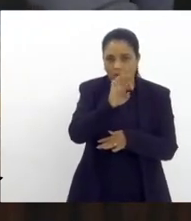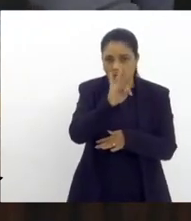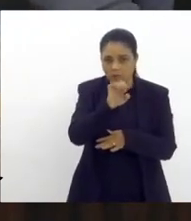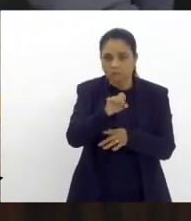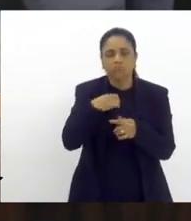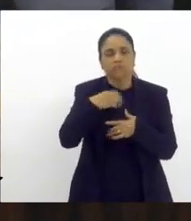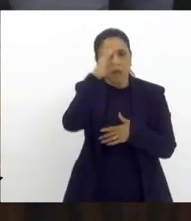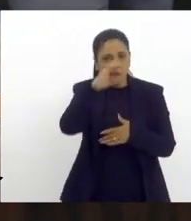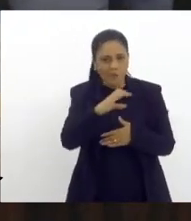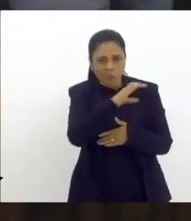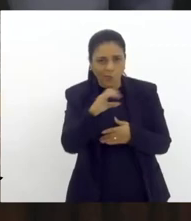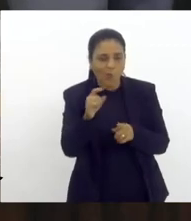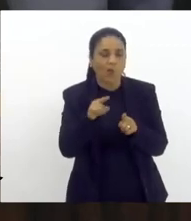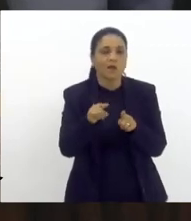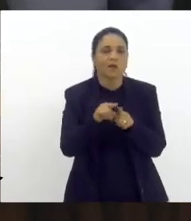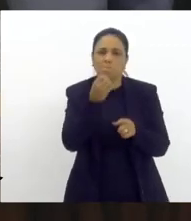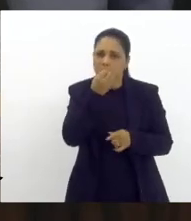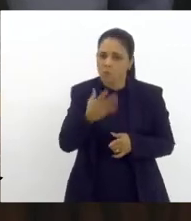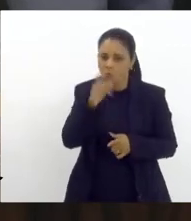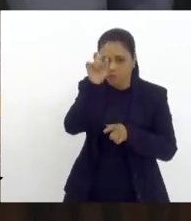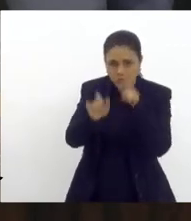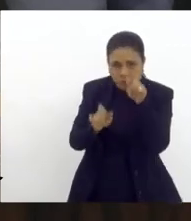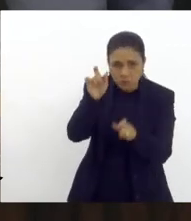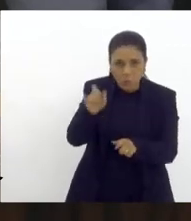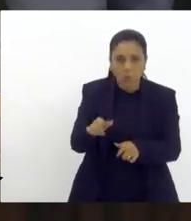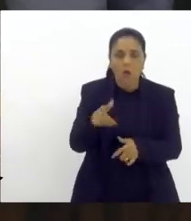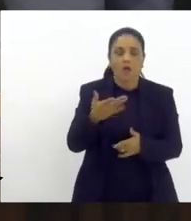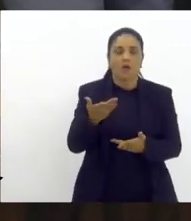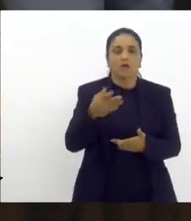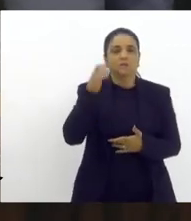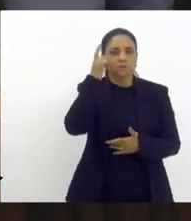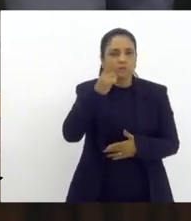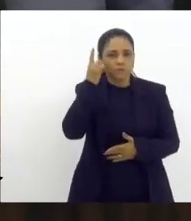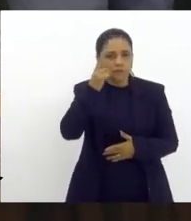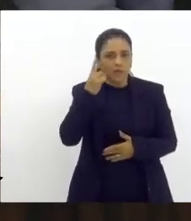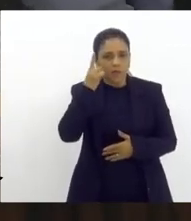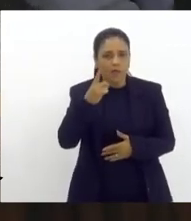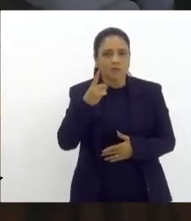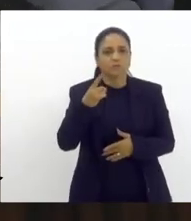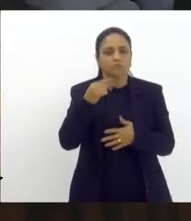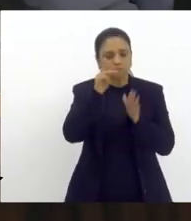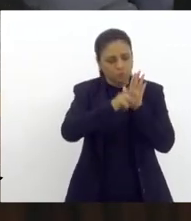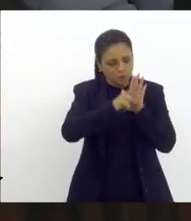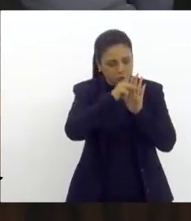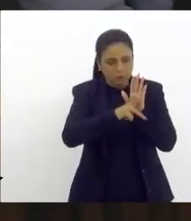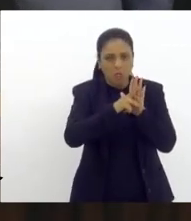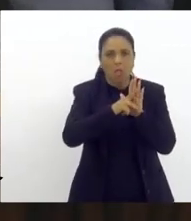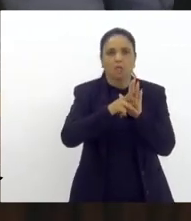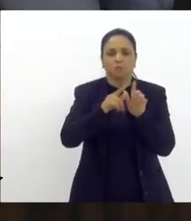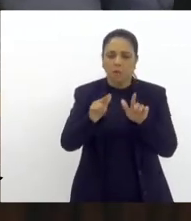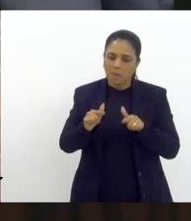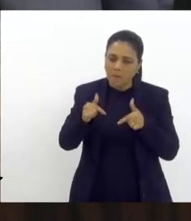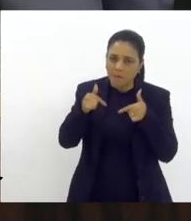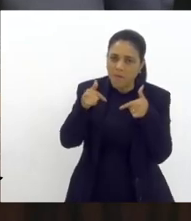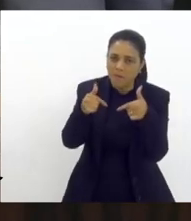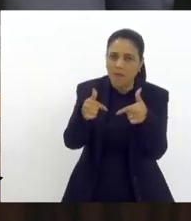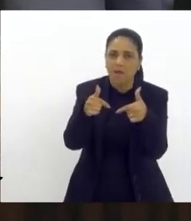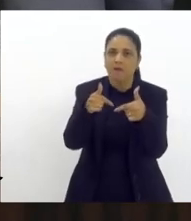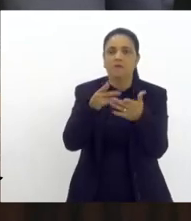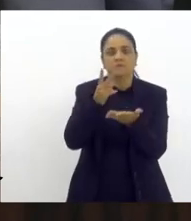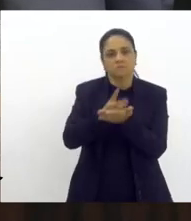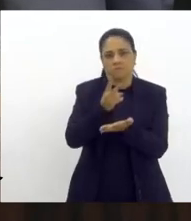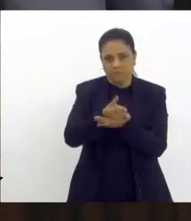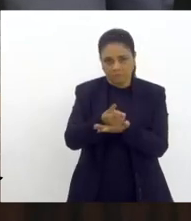católica uma pessoa do bem tá Deputado Parabéns pelos teus projetos parabéns pelas tuas atitudes de